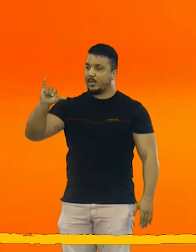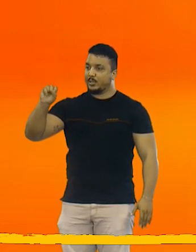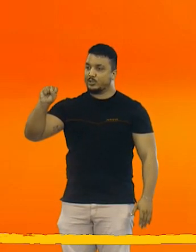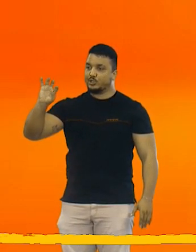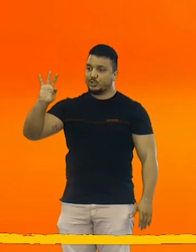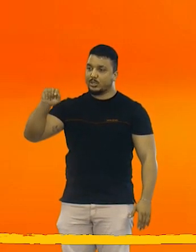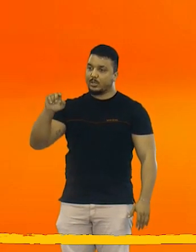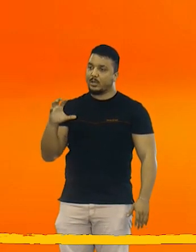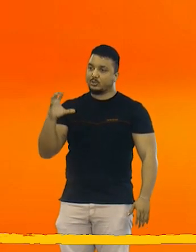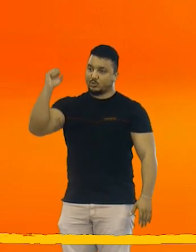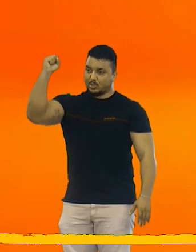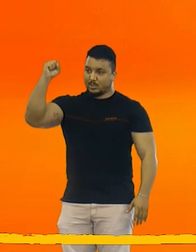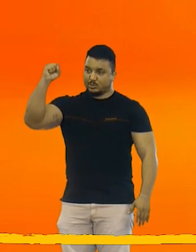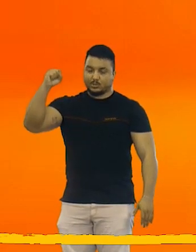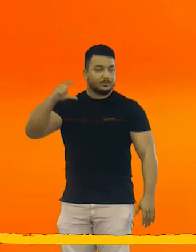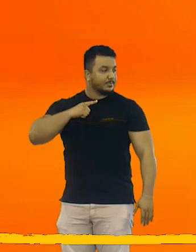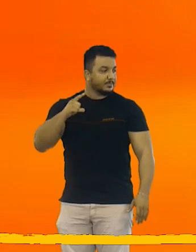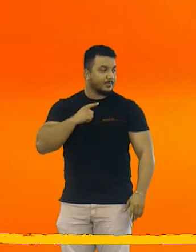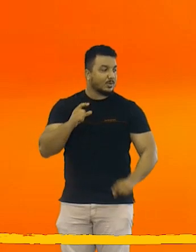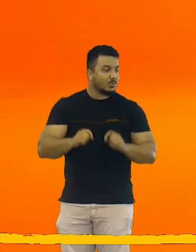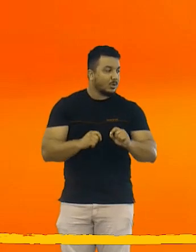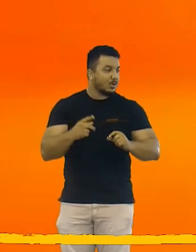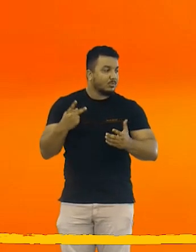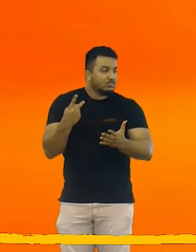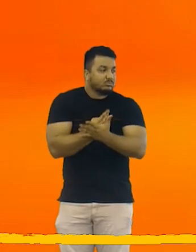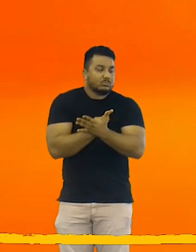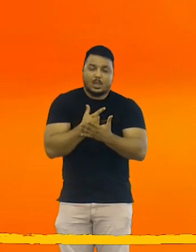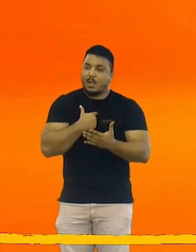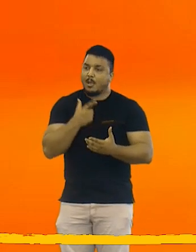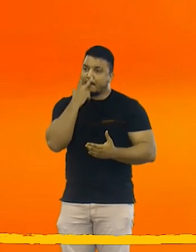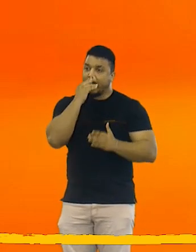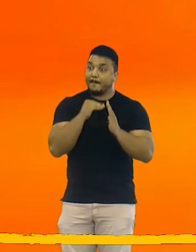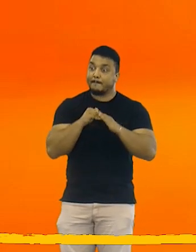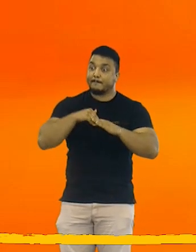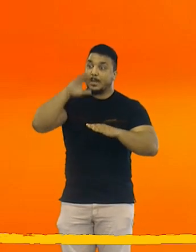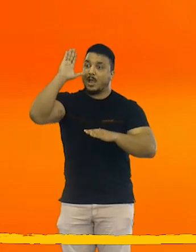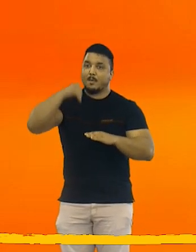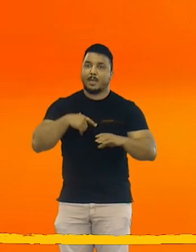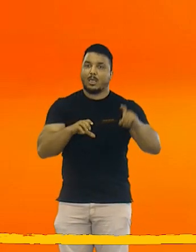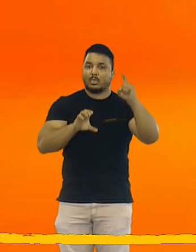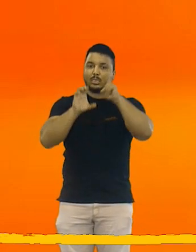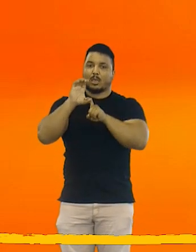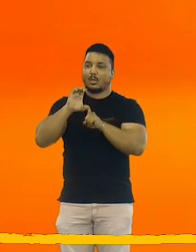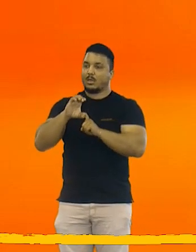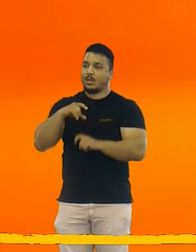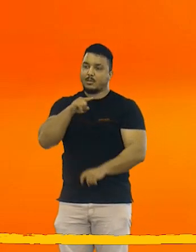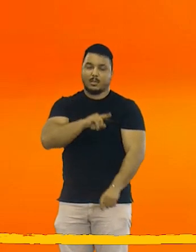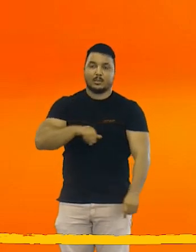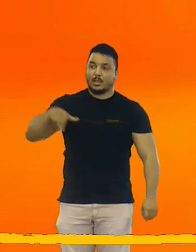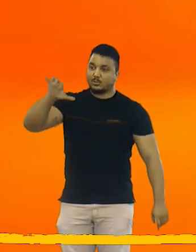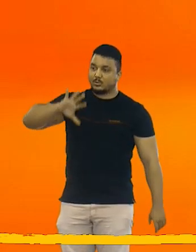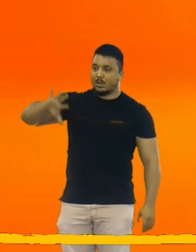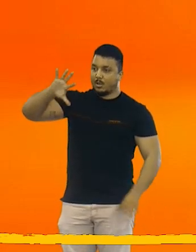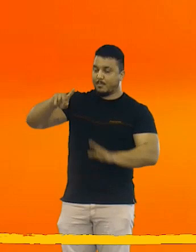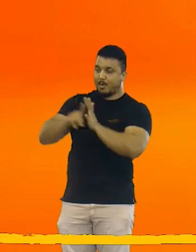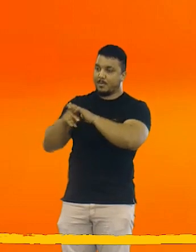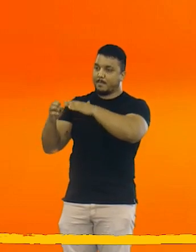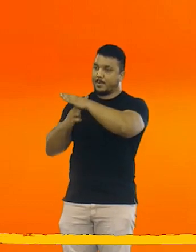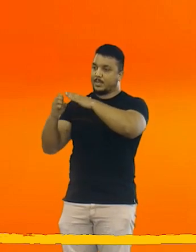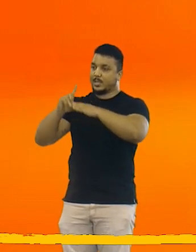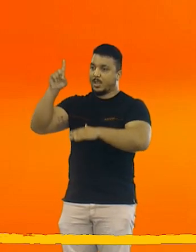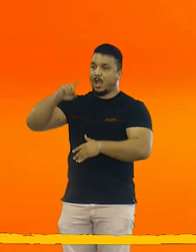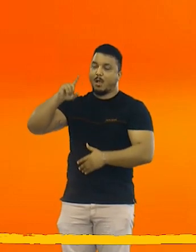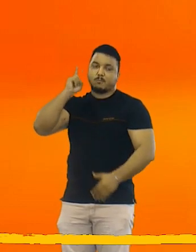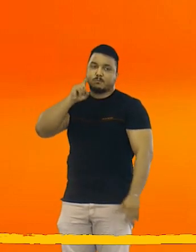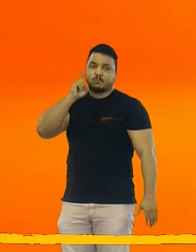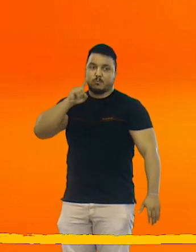fome reduz, eu reduzo a insatisfação, mas eu aumento a dependência em relação às multinacionais americanas. Quer ver uma